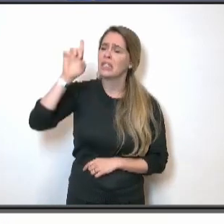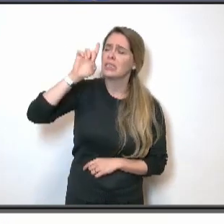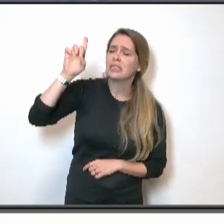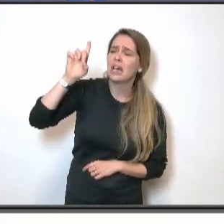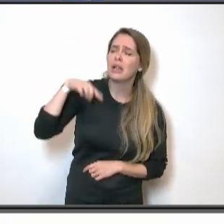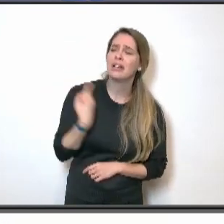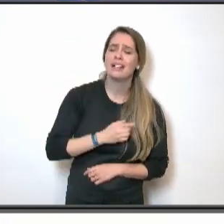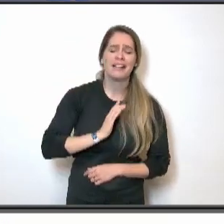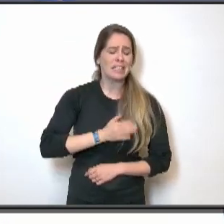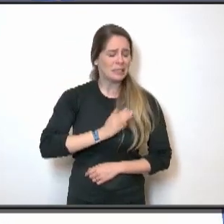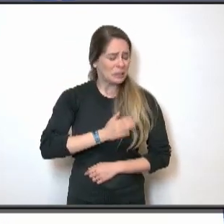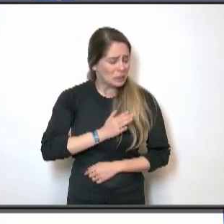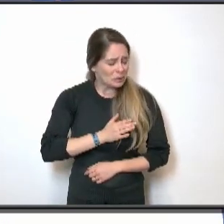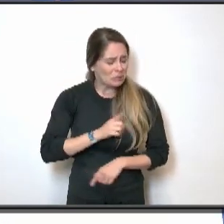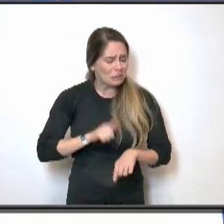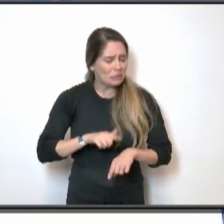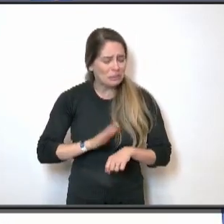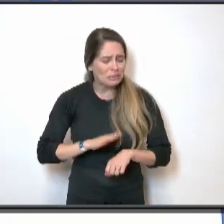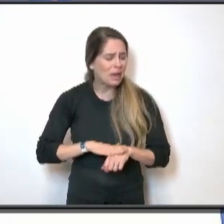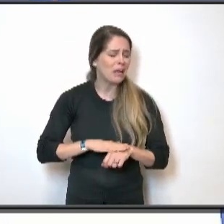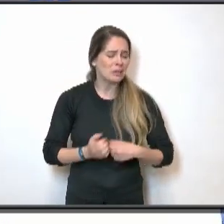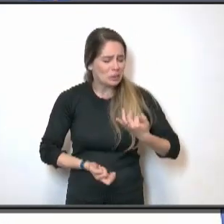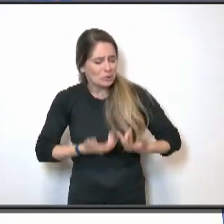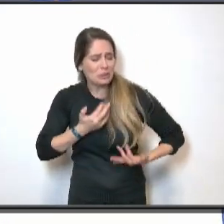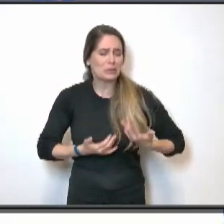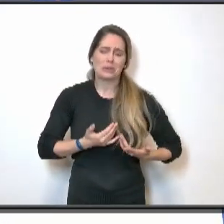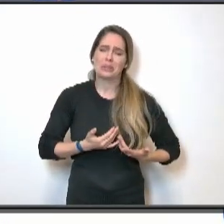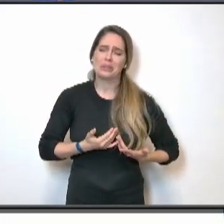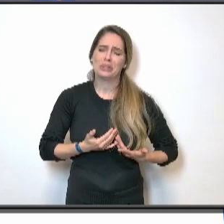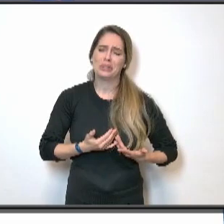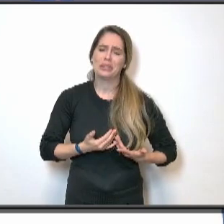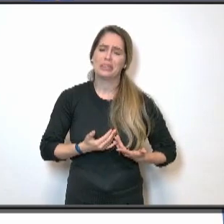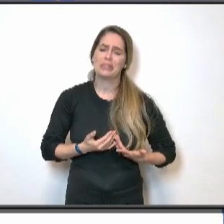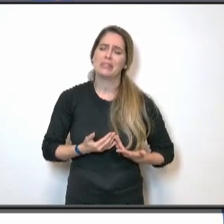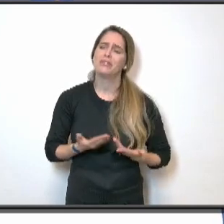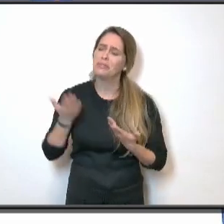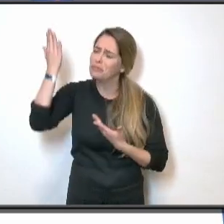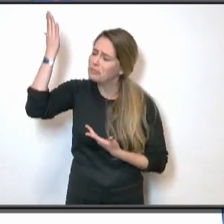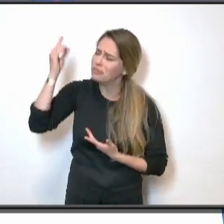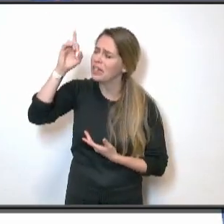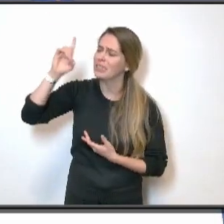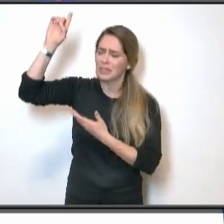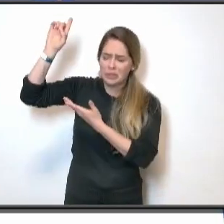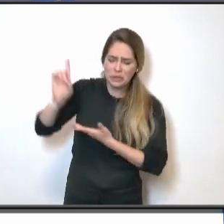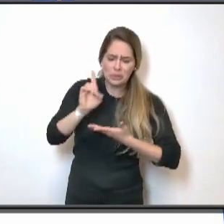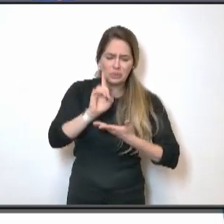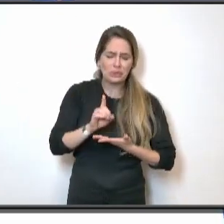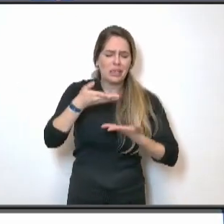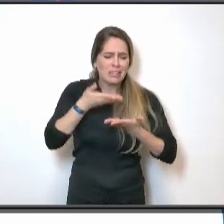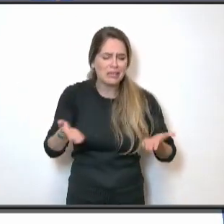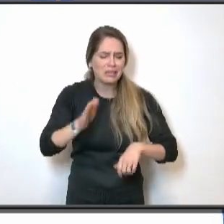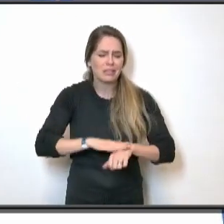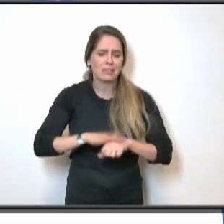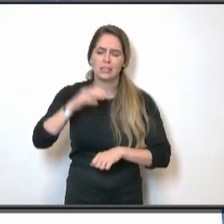reaviva o nosso coração. Deus, abre os céus e desce aqui. Traz quebrantamento, Deus, ó